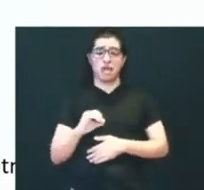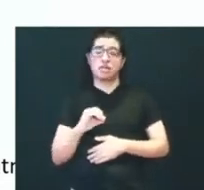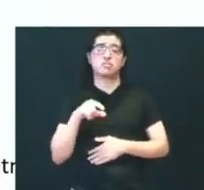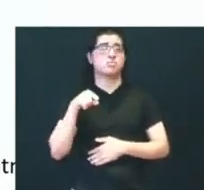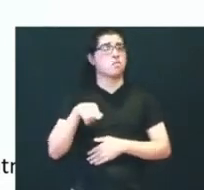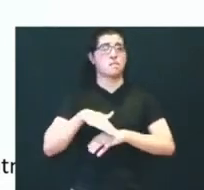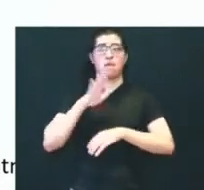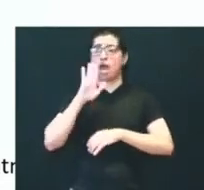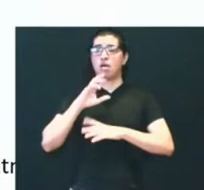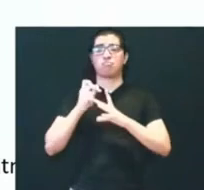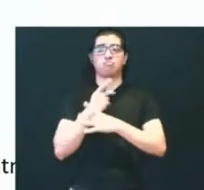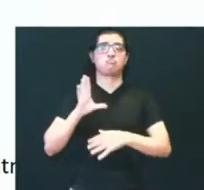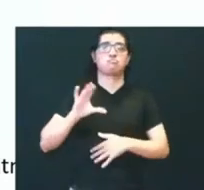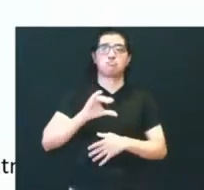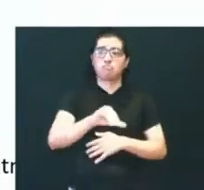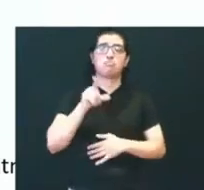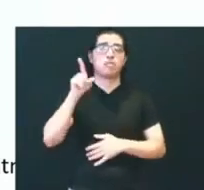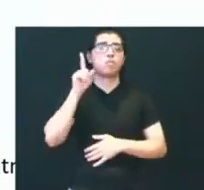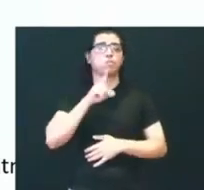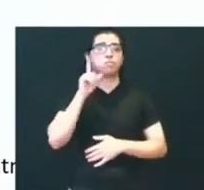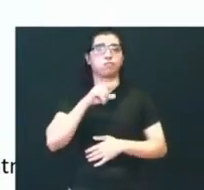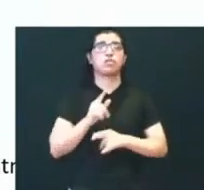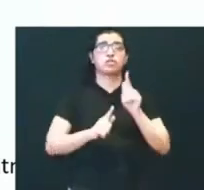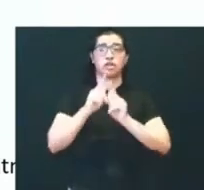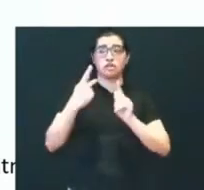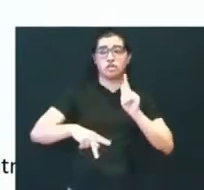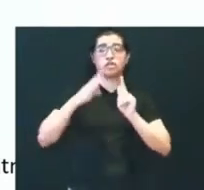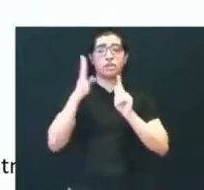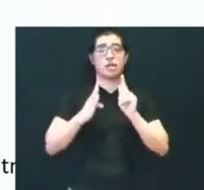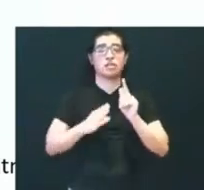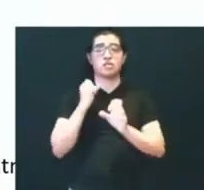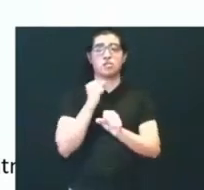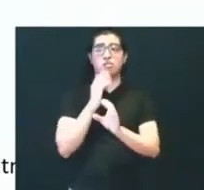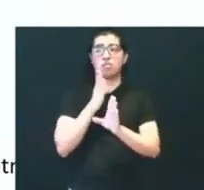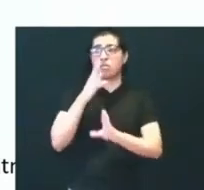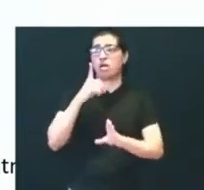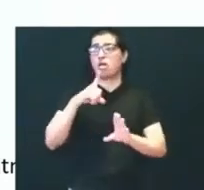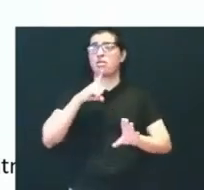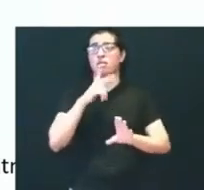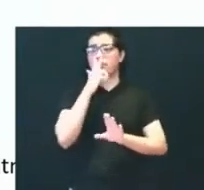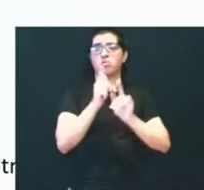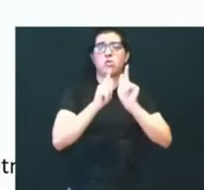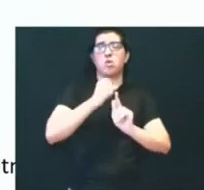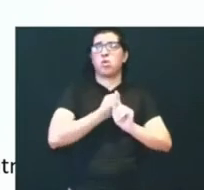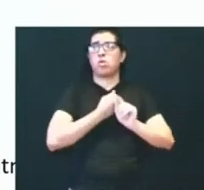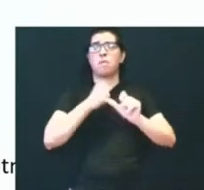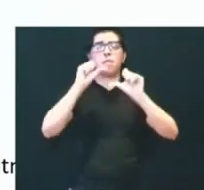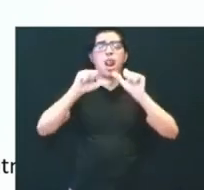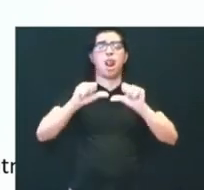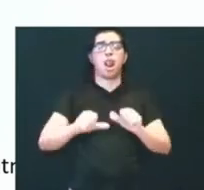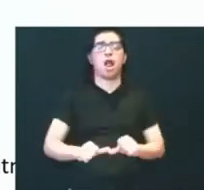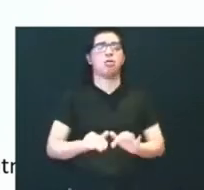não tem uma estatística fiel aqui no Brasil, porque os dados são muito variados,